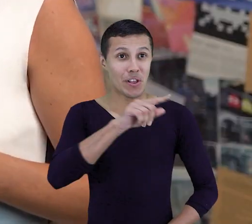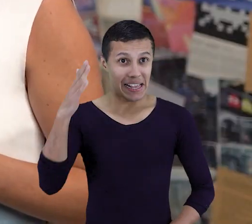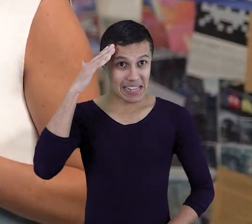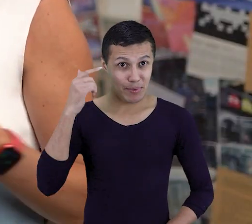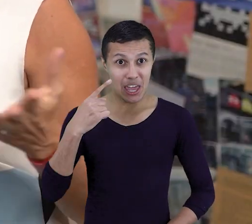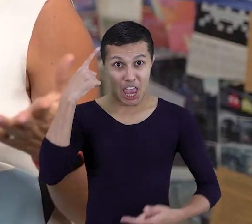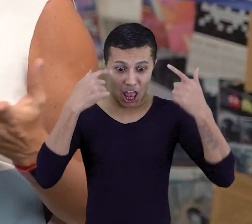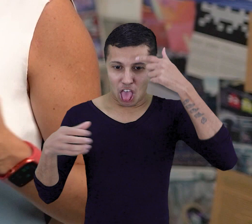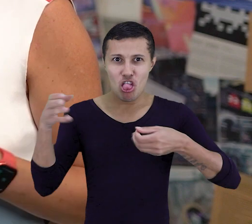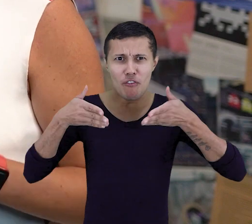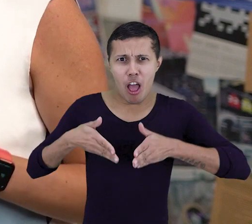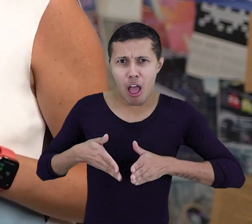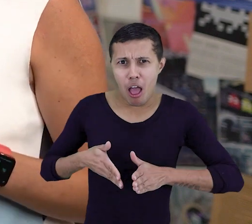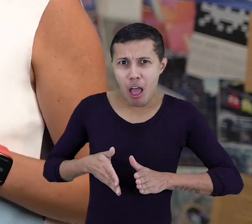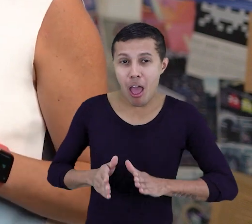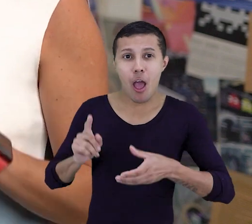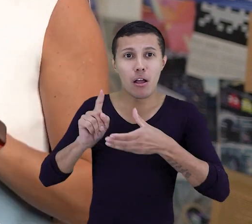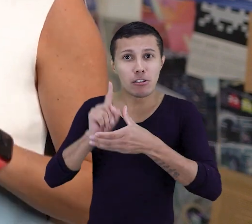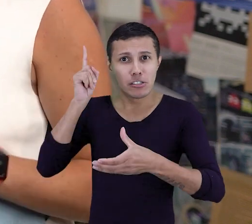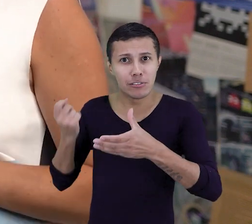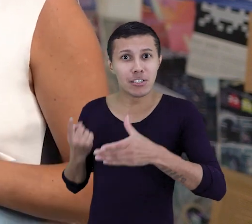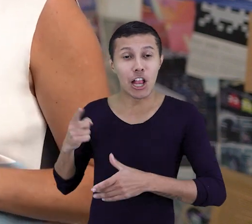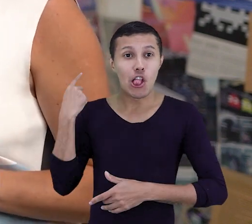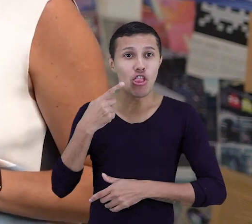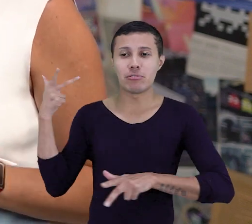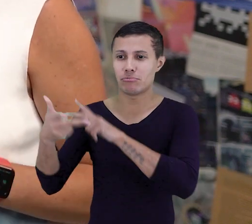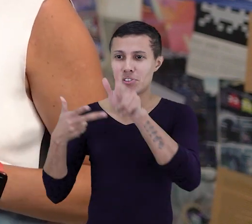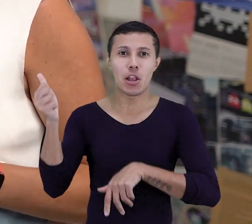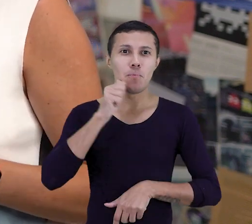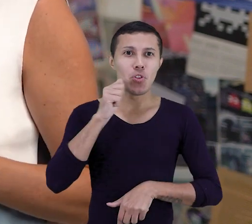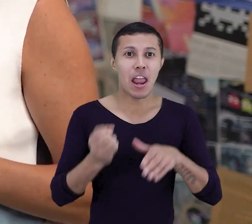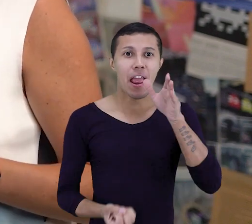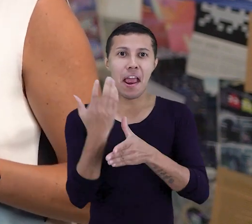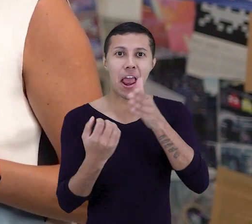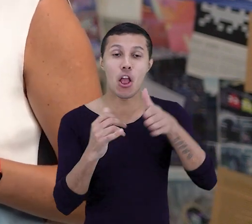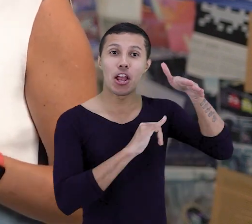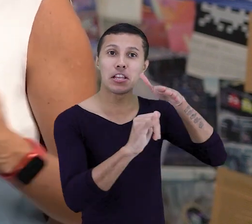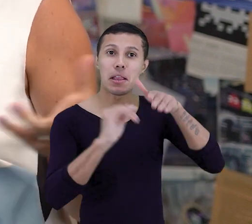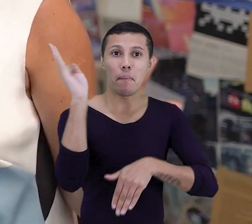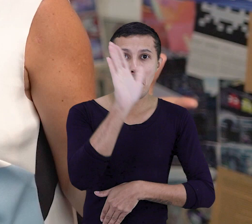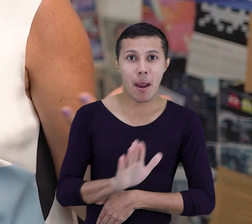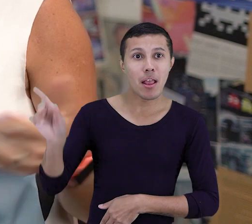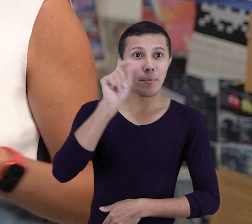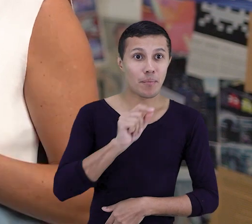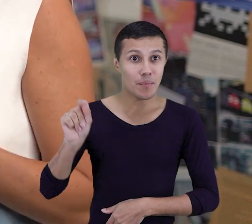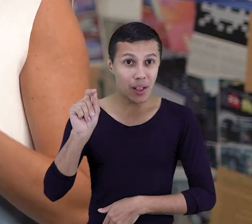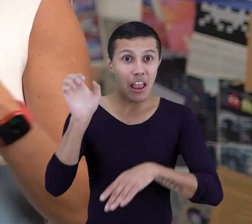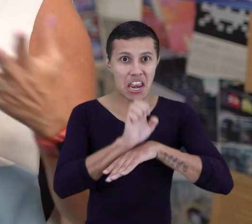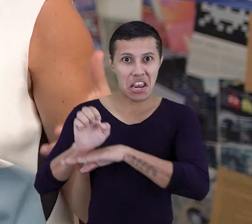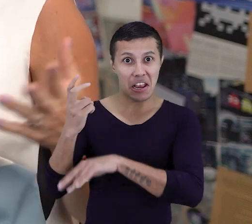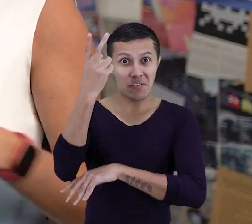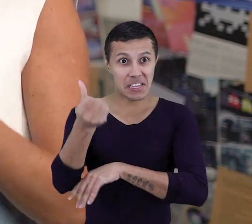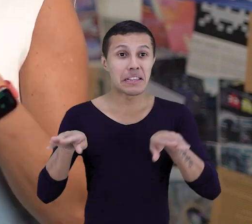Você já sabe que o Inovar é um Parto Fora do Eixo está conversando com mulheres fundadoras de startups de impacto de todo o Brasil, dos 26